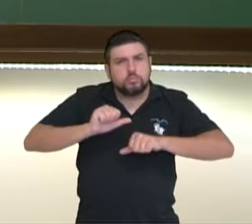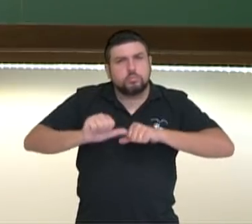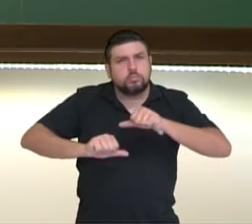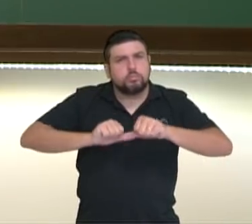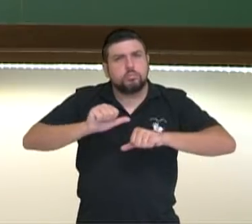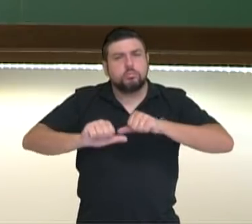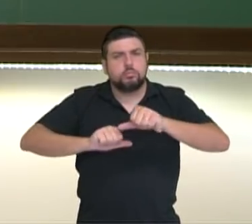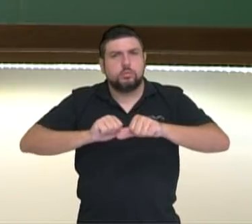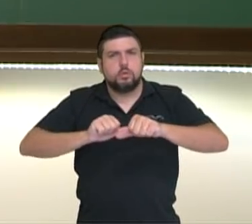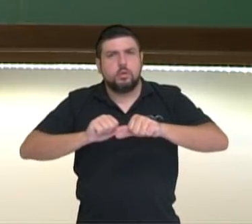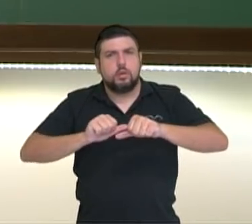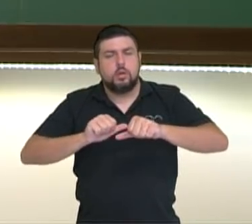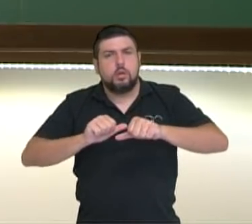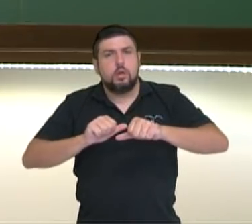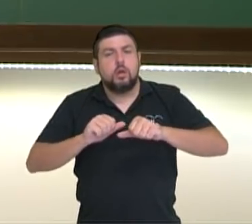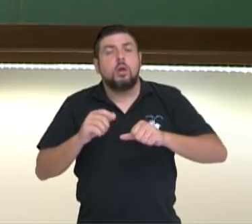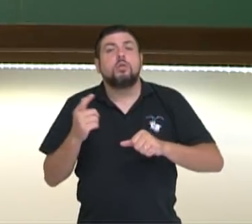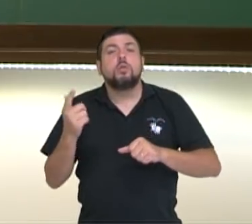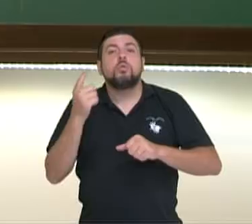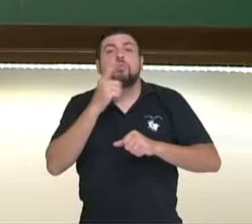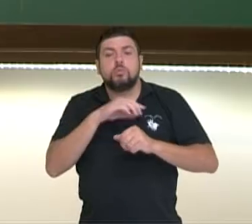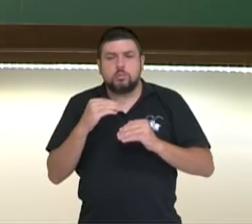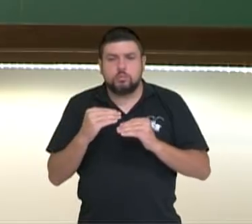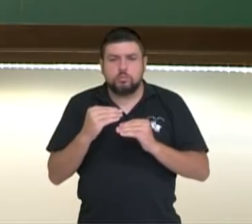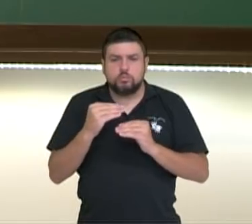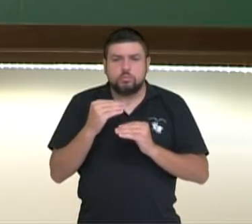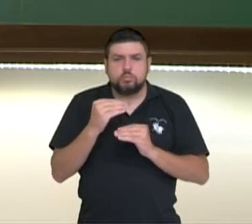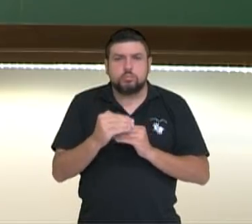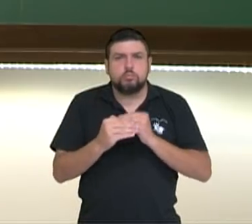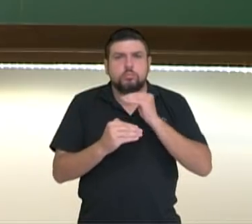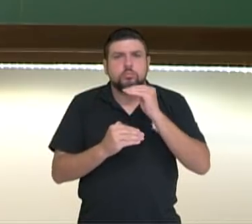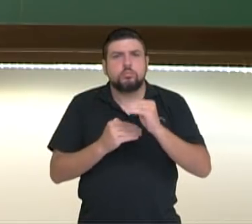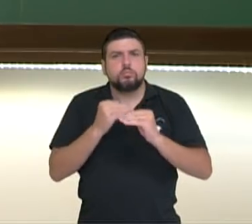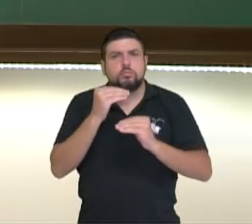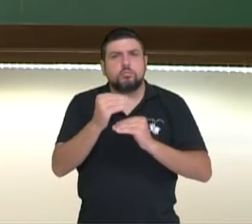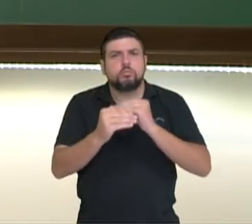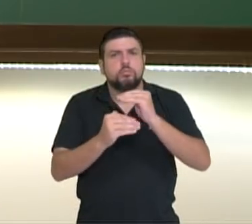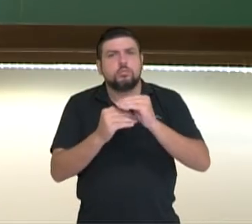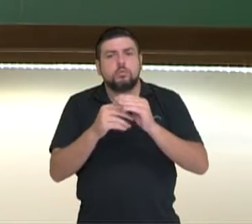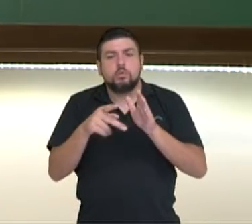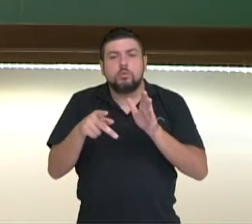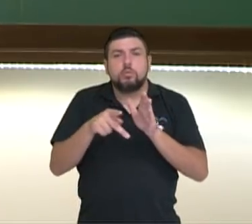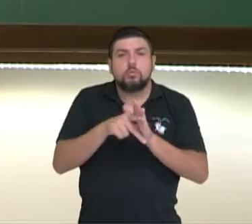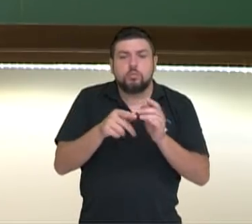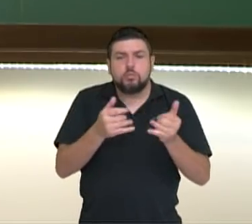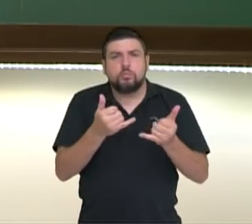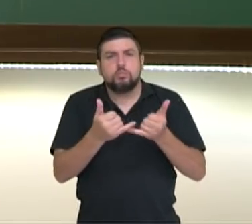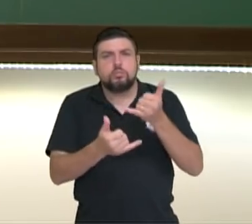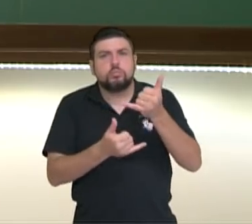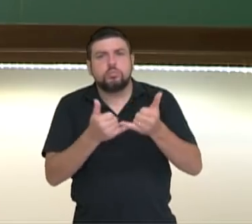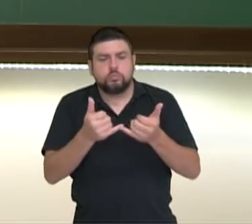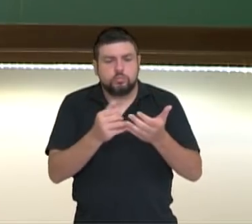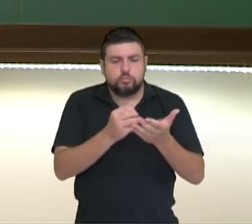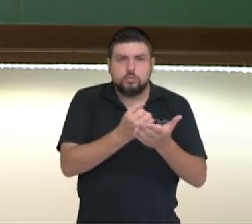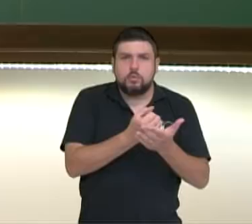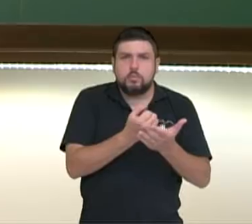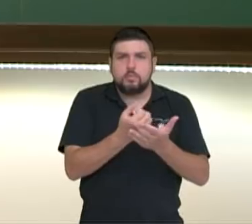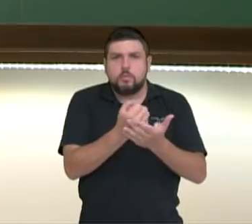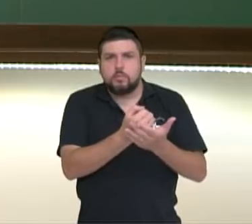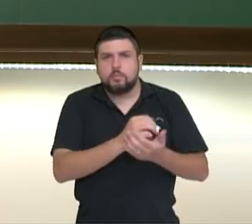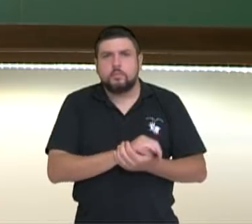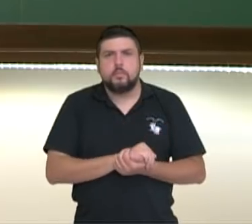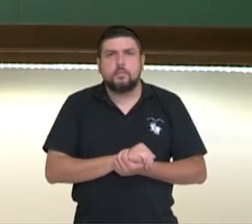isso possibilitou uma evolução muito grande dentro dos jogos eletrônicos. Então melhorou